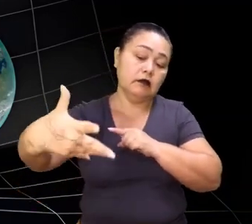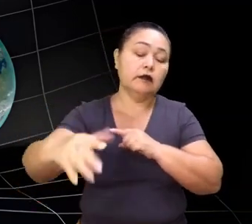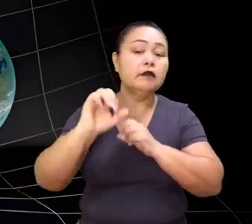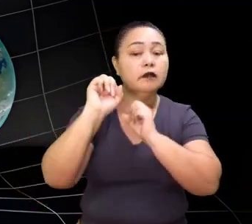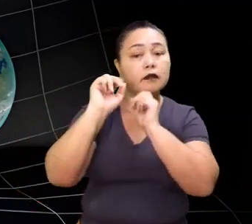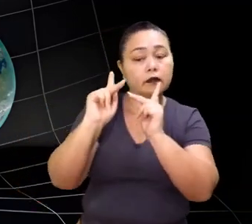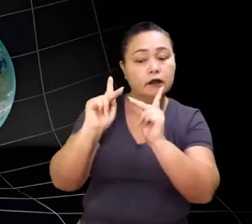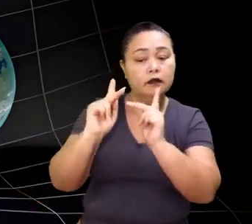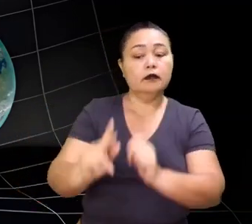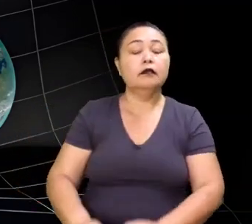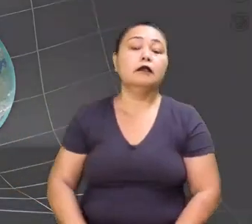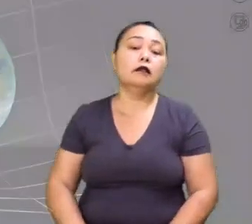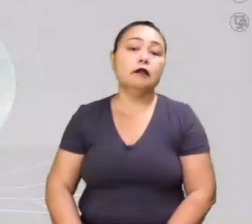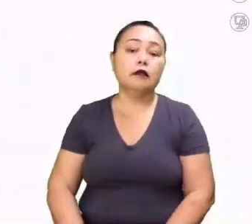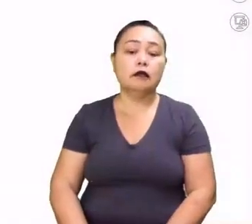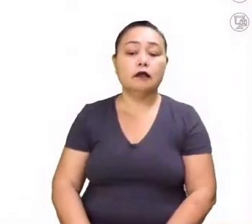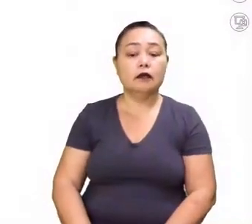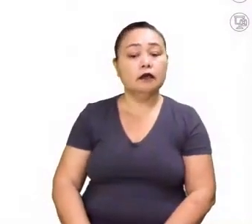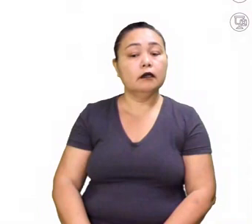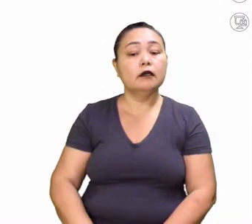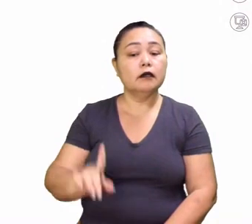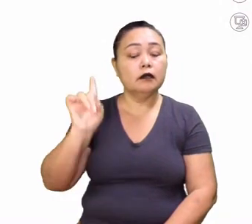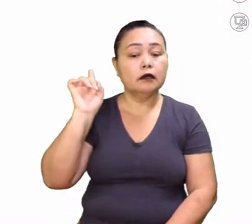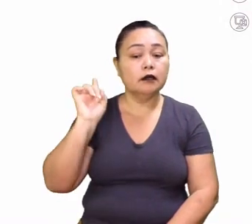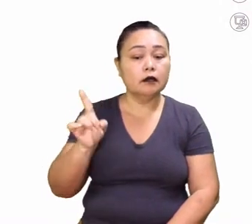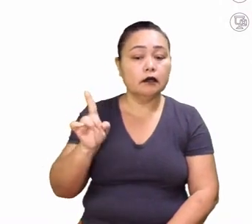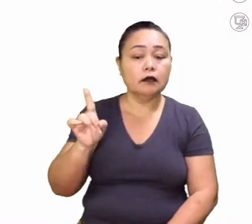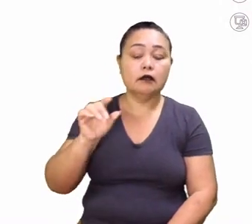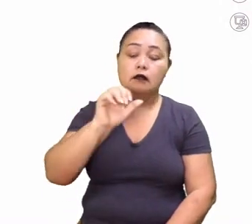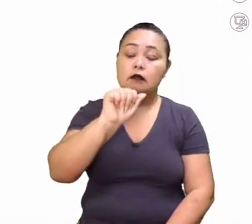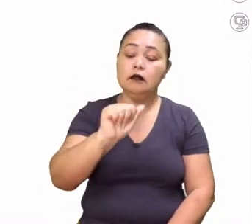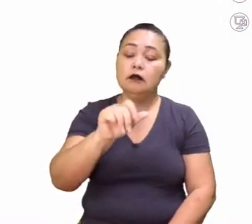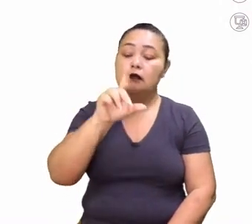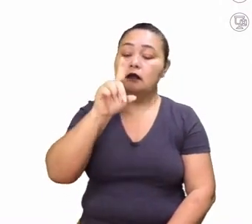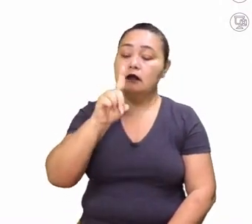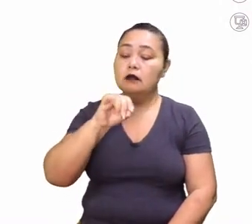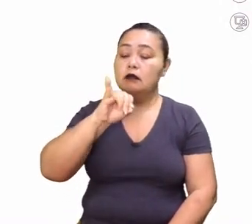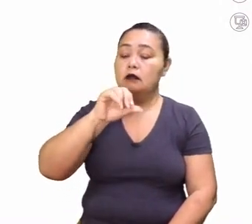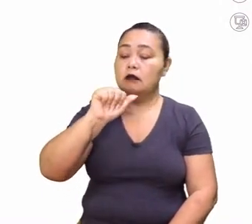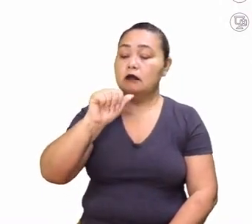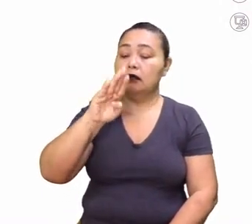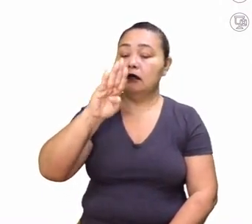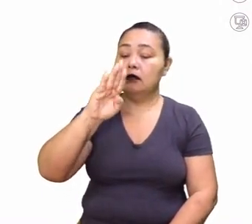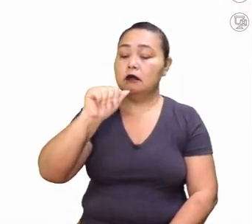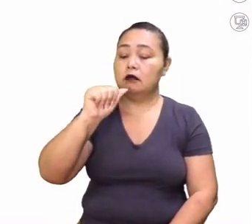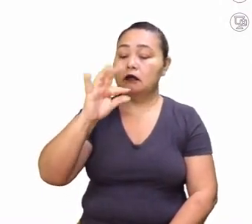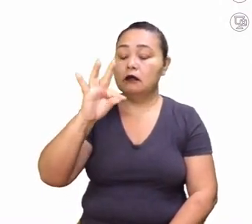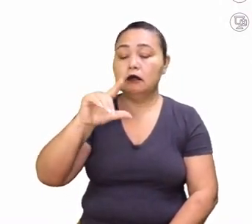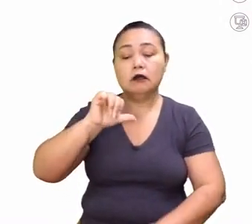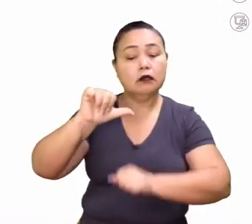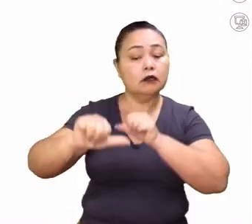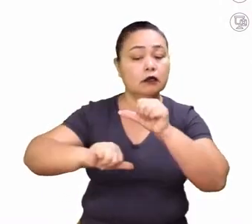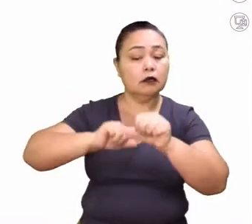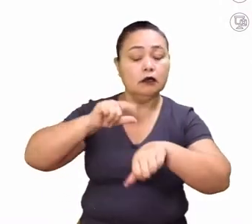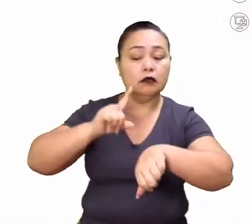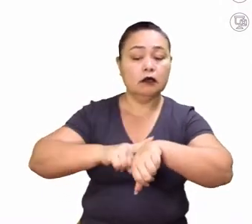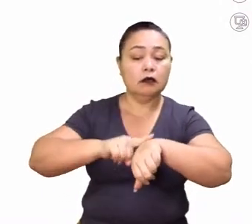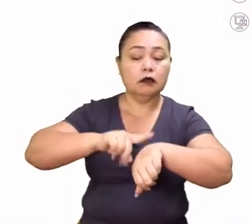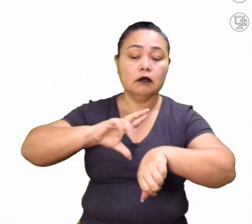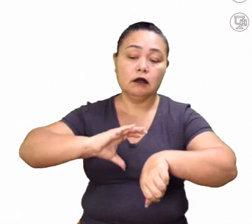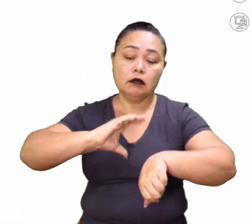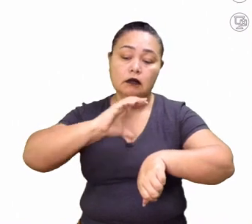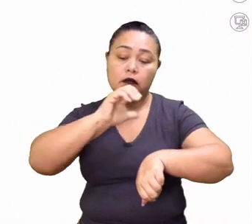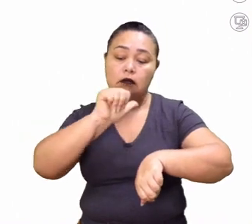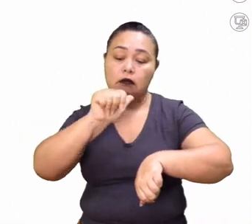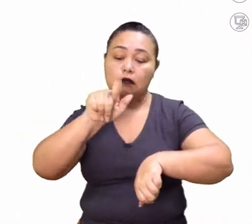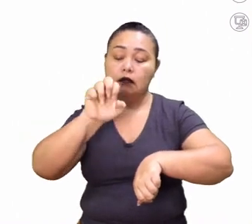ok vamos lá então isso é uma transformação adiabática não há troca de calor nesse momento